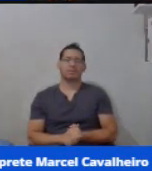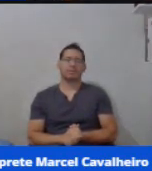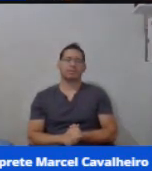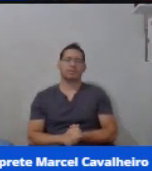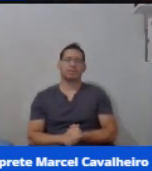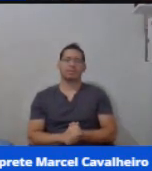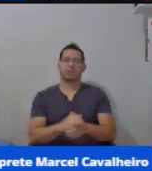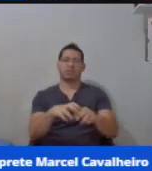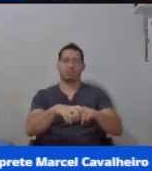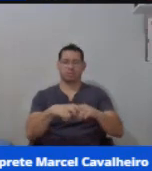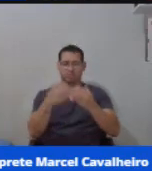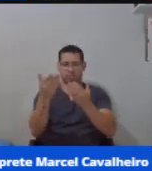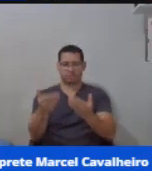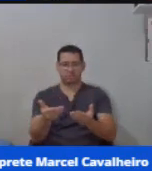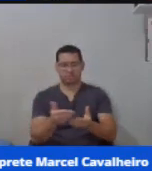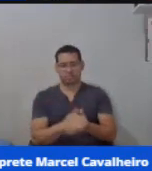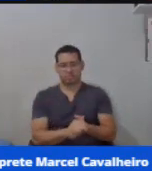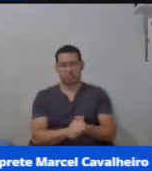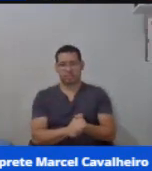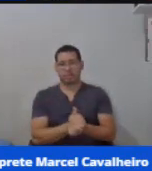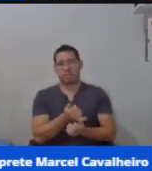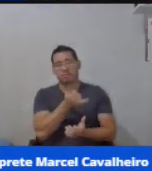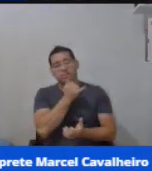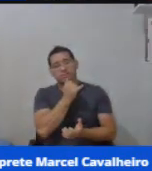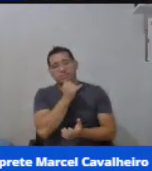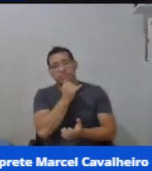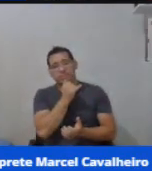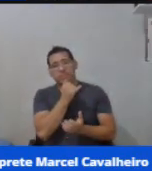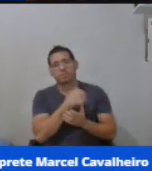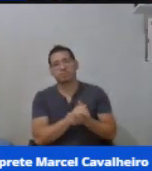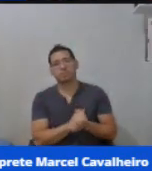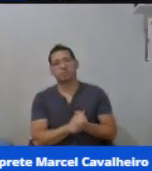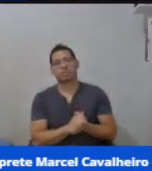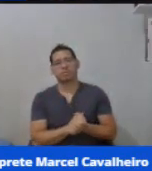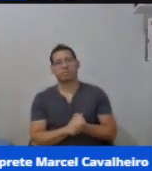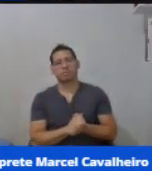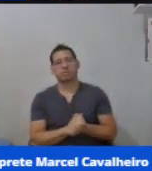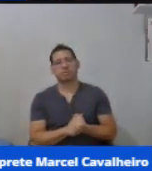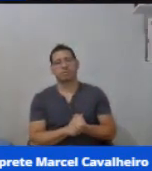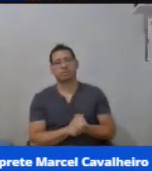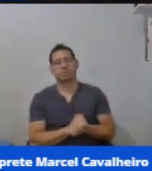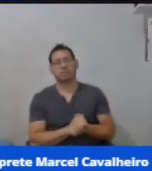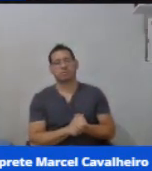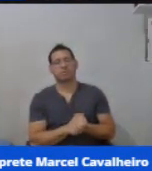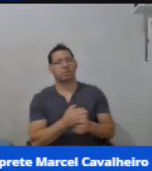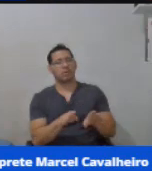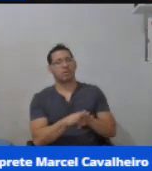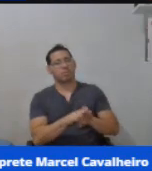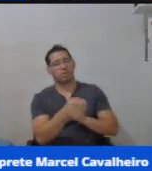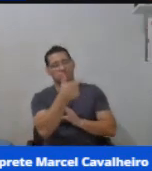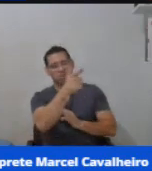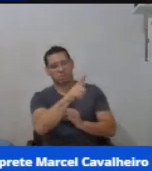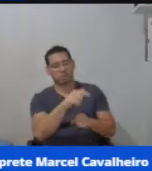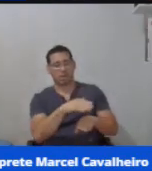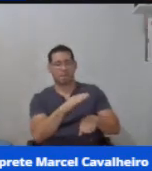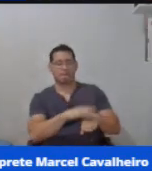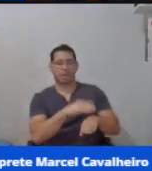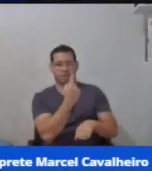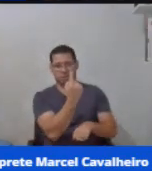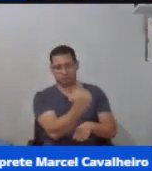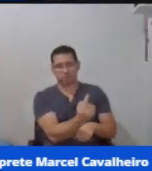Assim, por exemplo, aparece, em alguns outros casos, mais uma habilidade